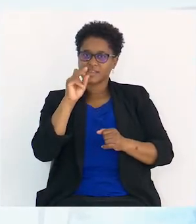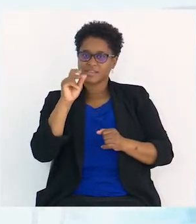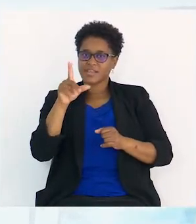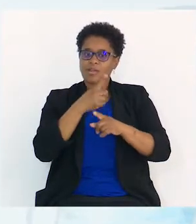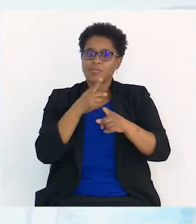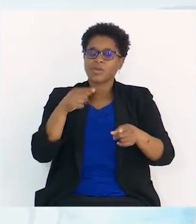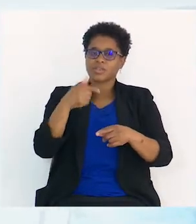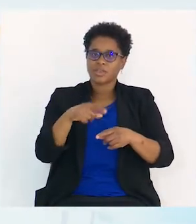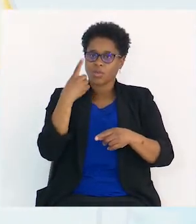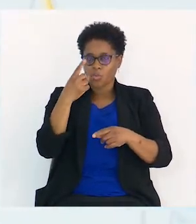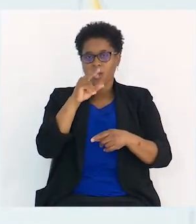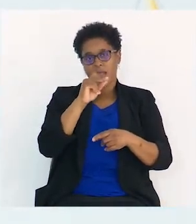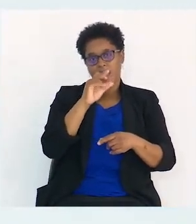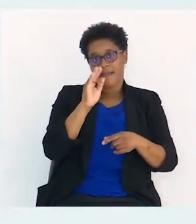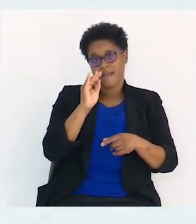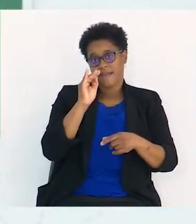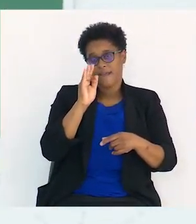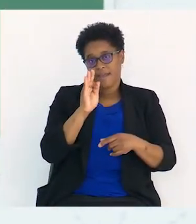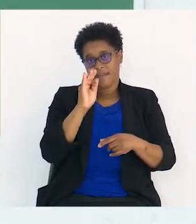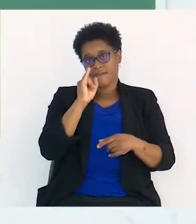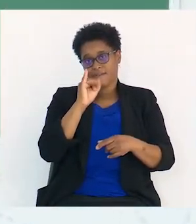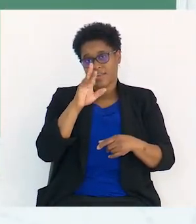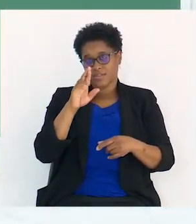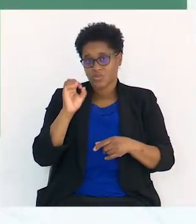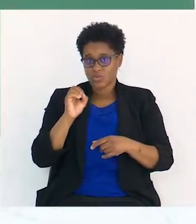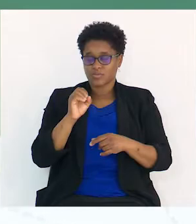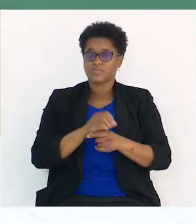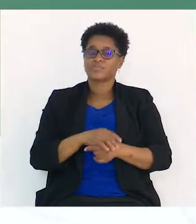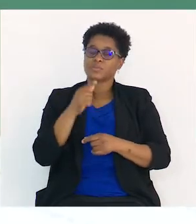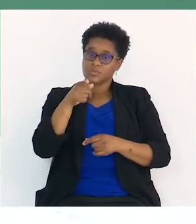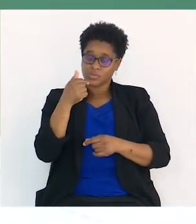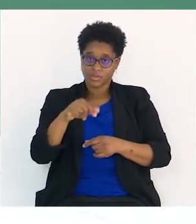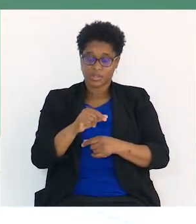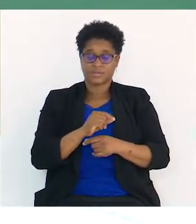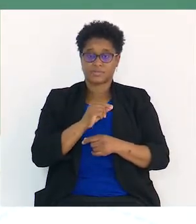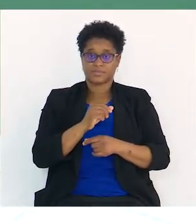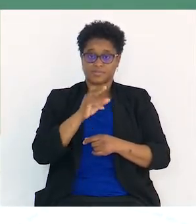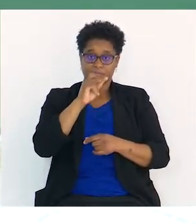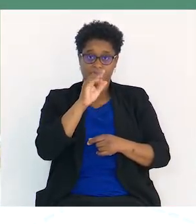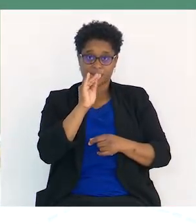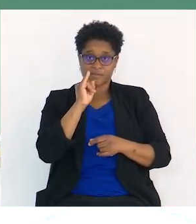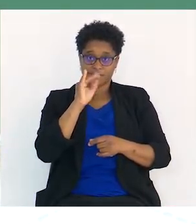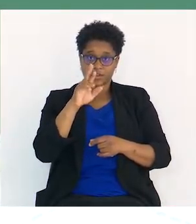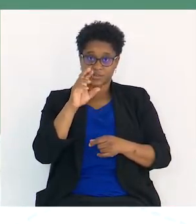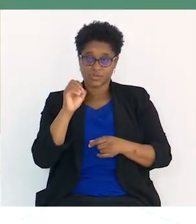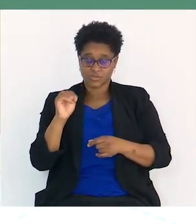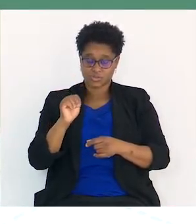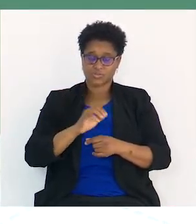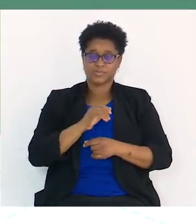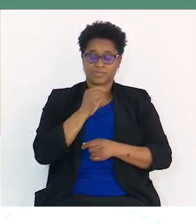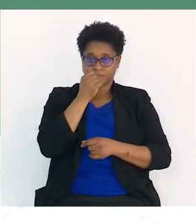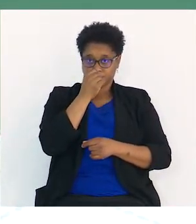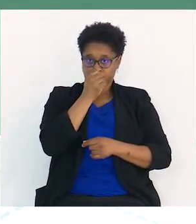um afixo, portanto, tu tens afixos. Vou apagar isso para ficar melhor